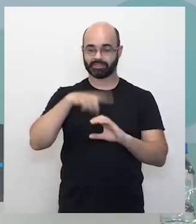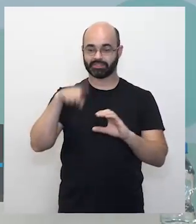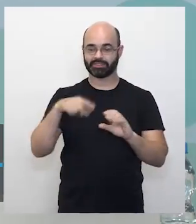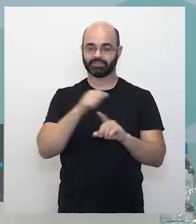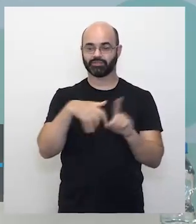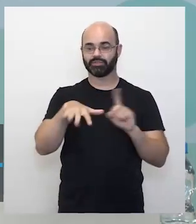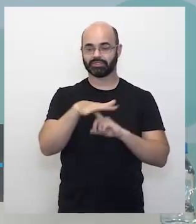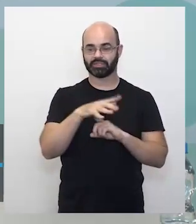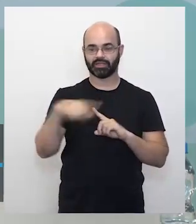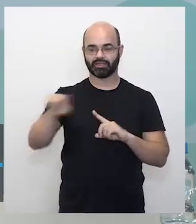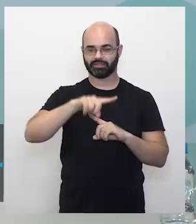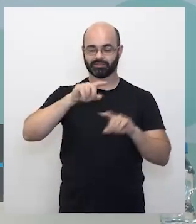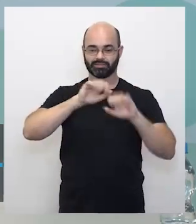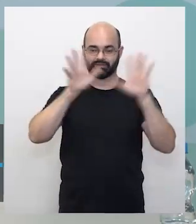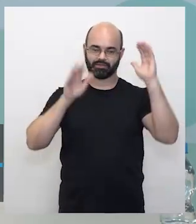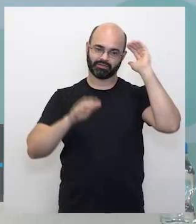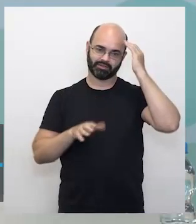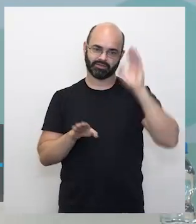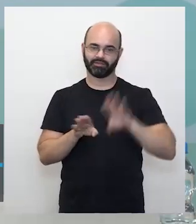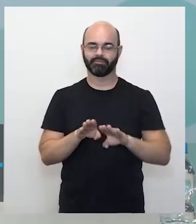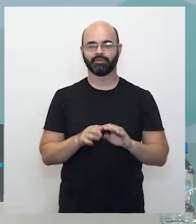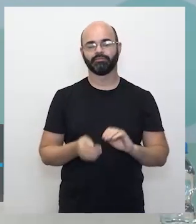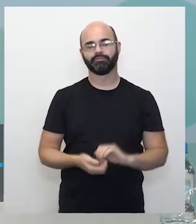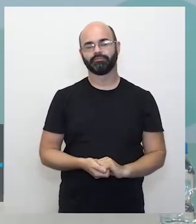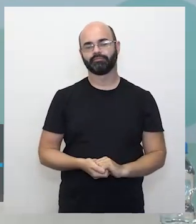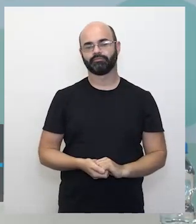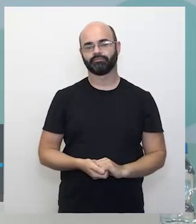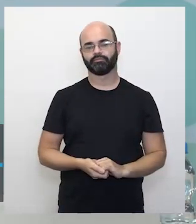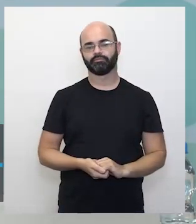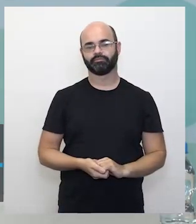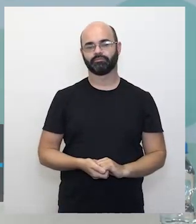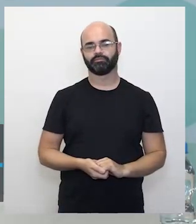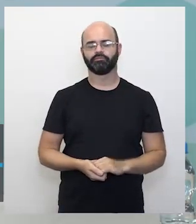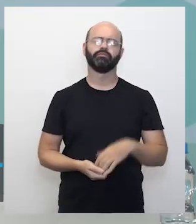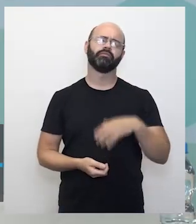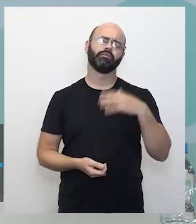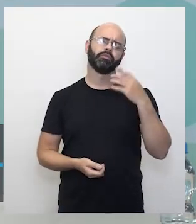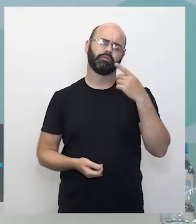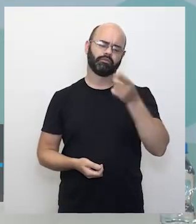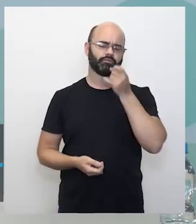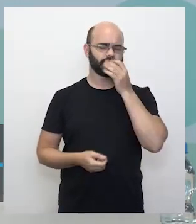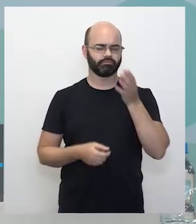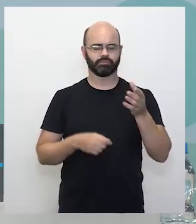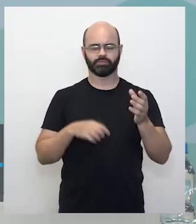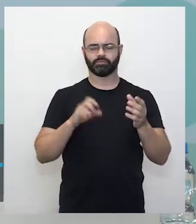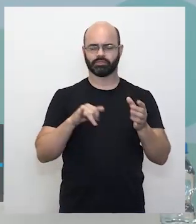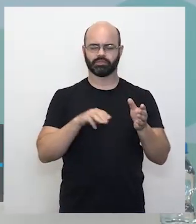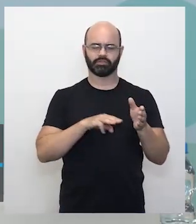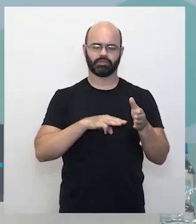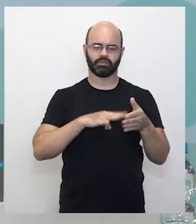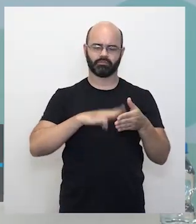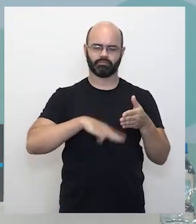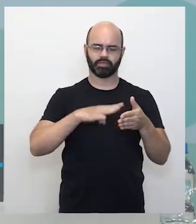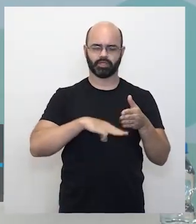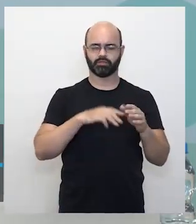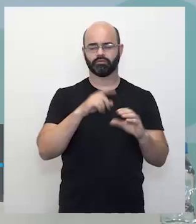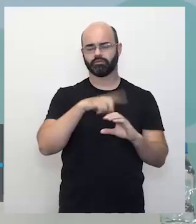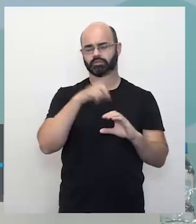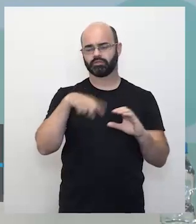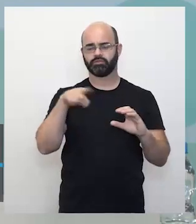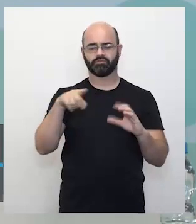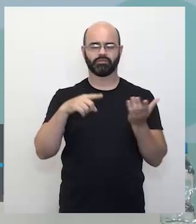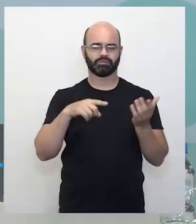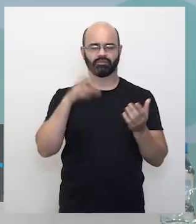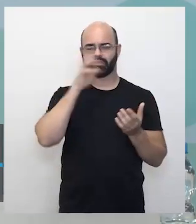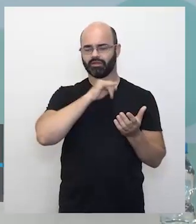entender. E também, uma coisa que a gente quer mostrar para vocês é que, é claro, dependendo do assunto, o método científico, você não consegue elaborar uma pesquisa assim do